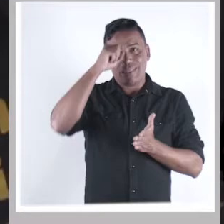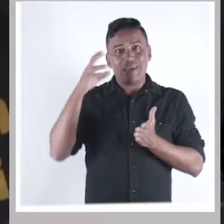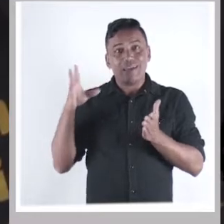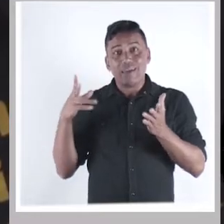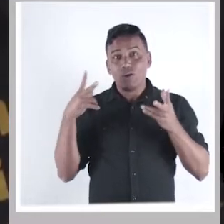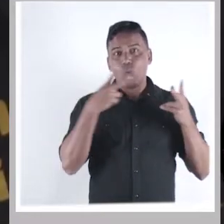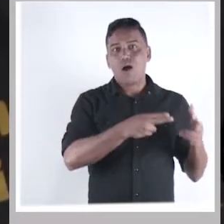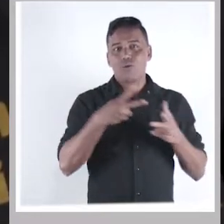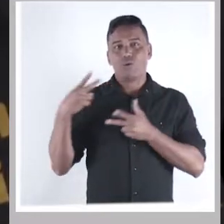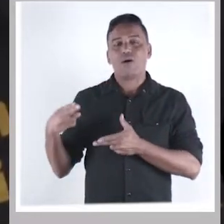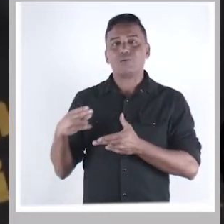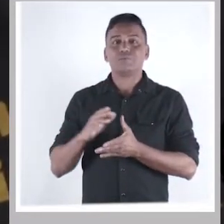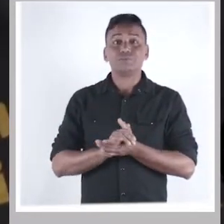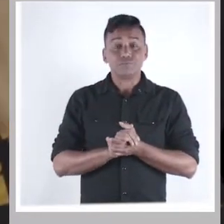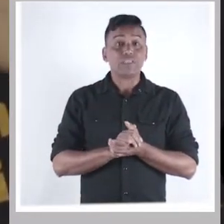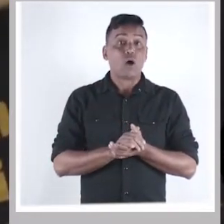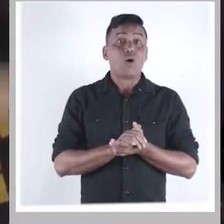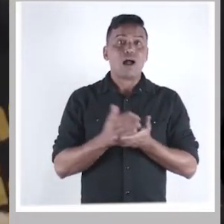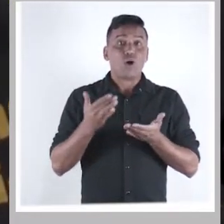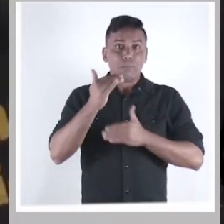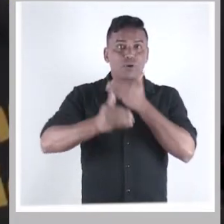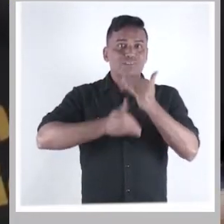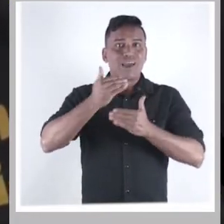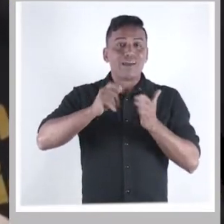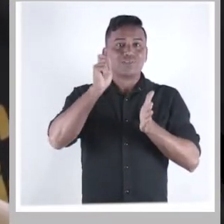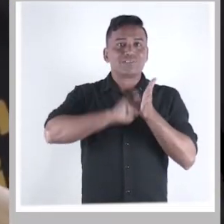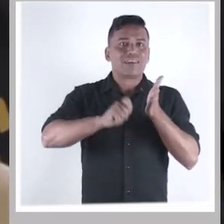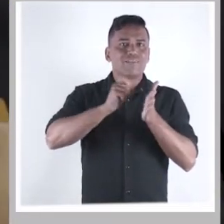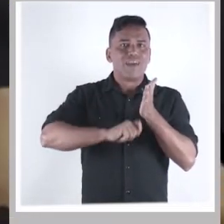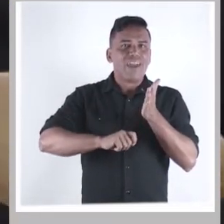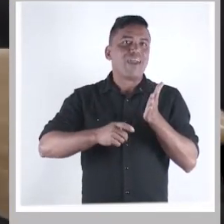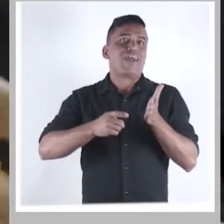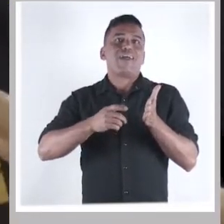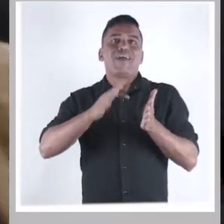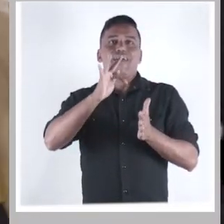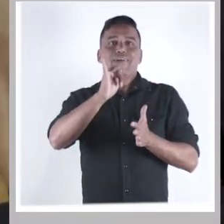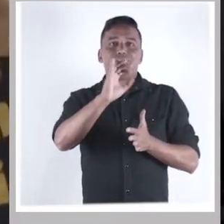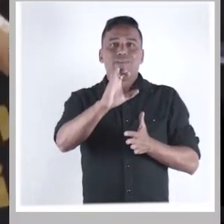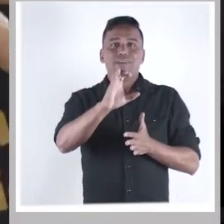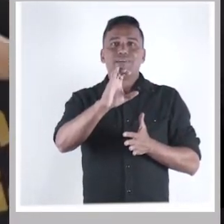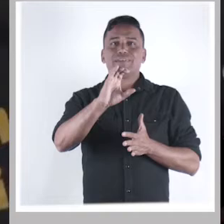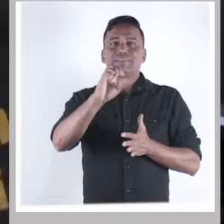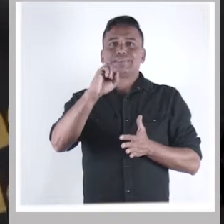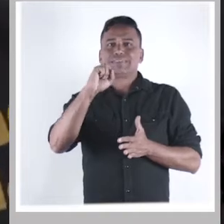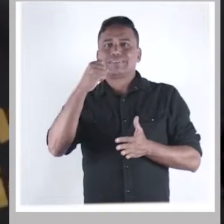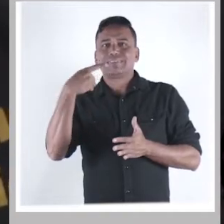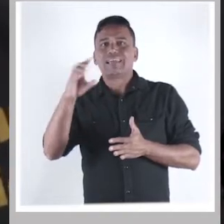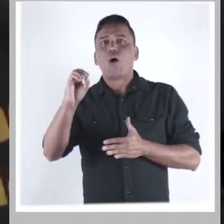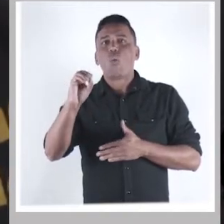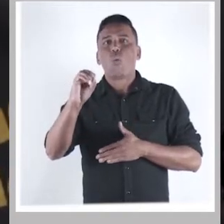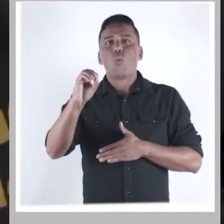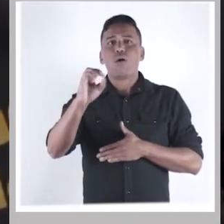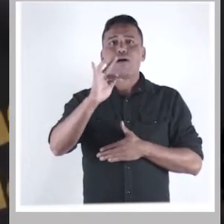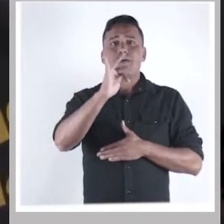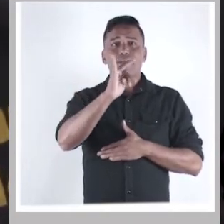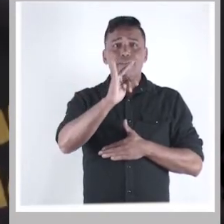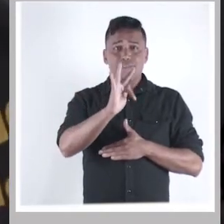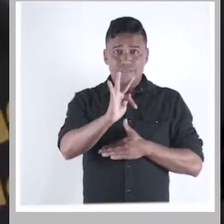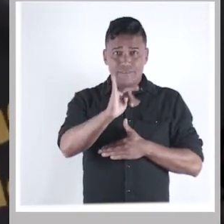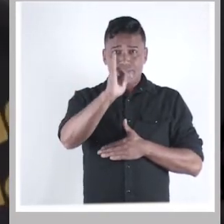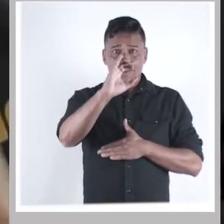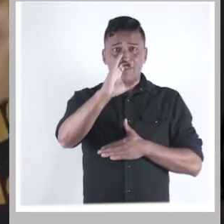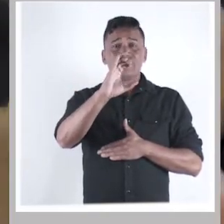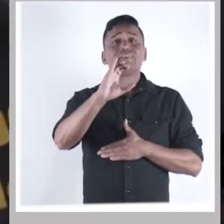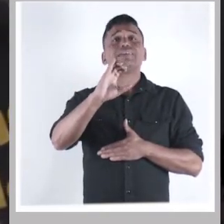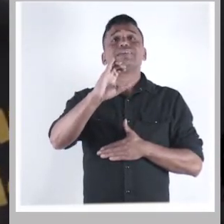E eu preciso agora, nesse processo de escrever ficção, eu preciso balancear mais, sabe? Me dedicar tanto assim